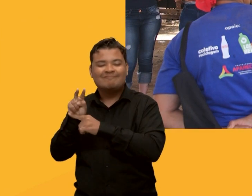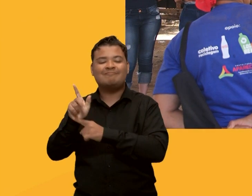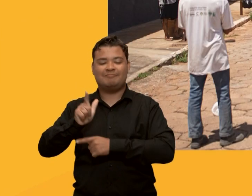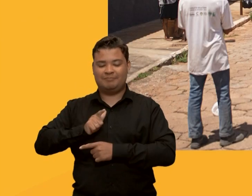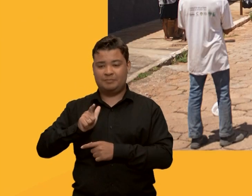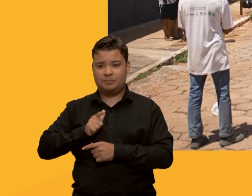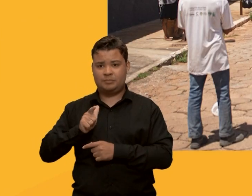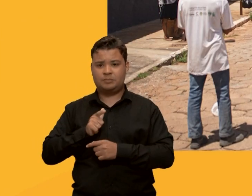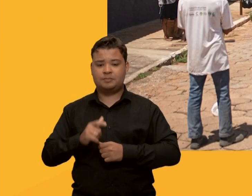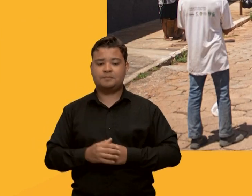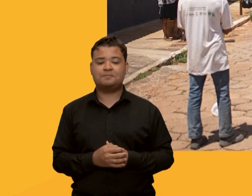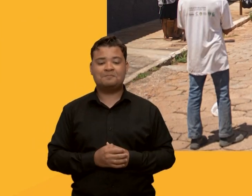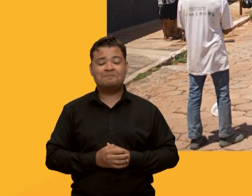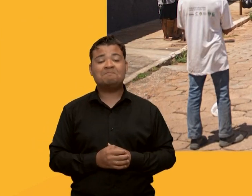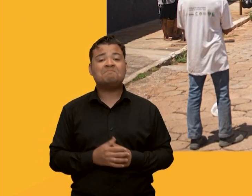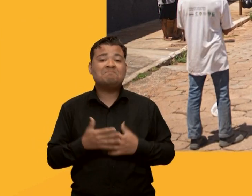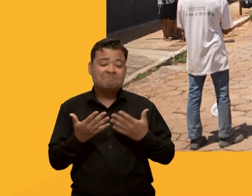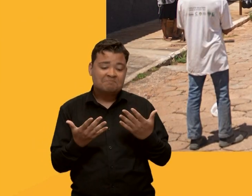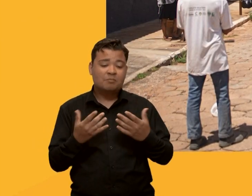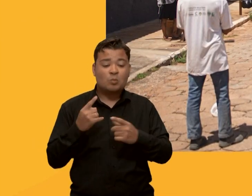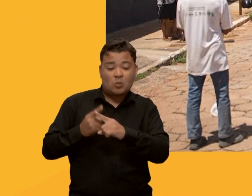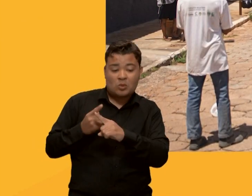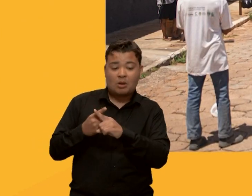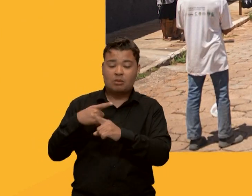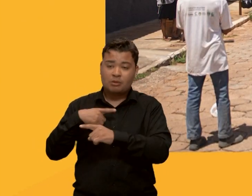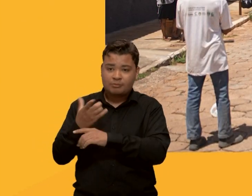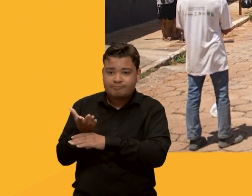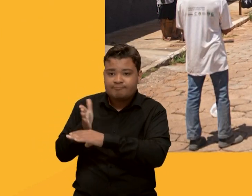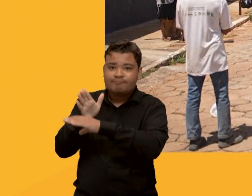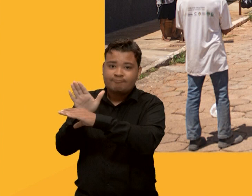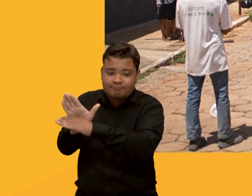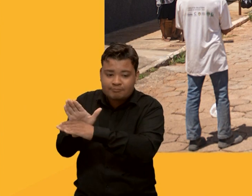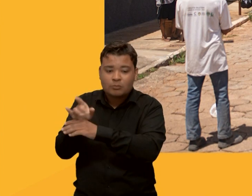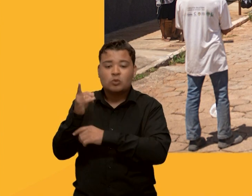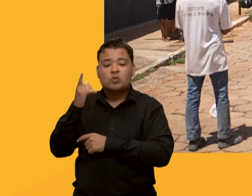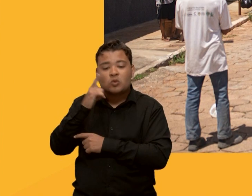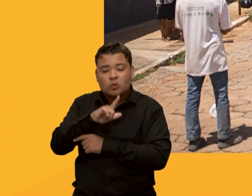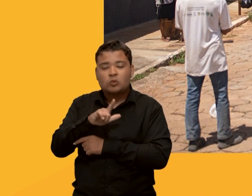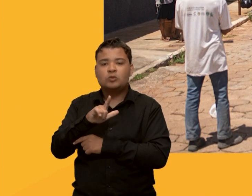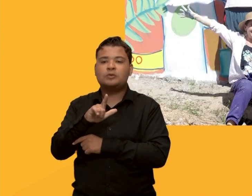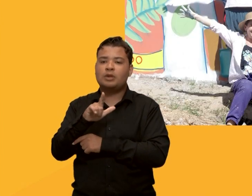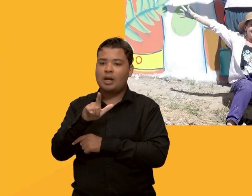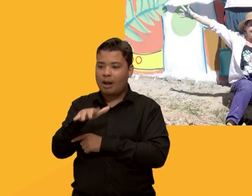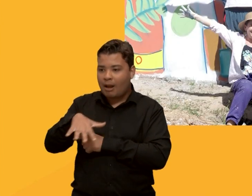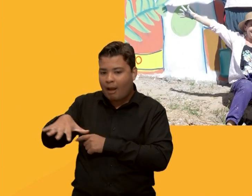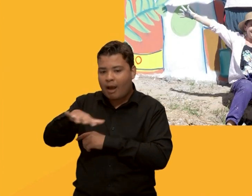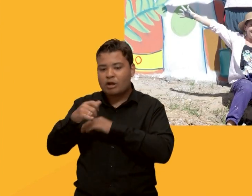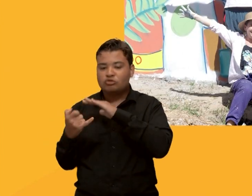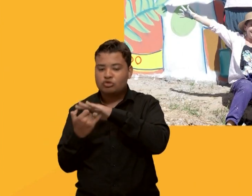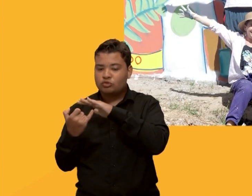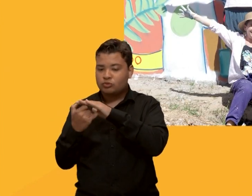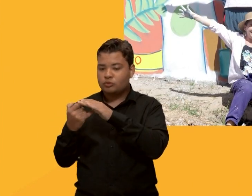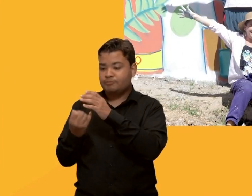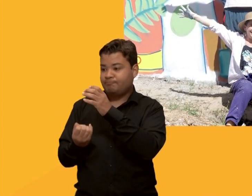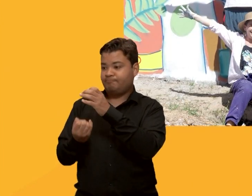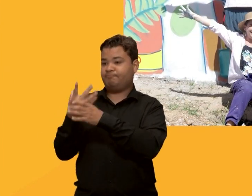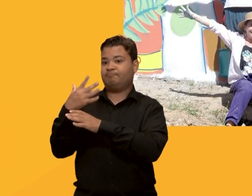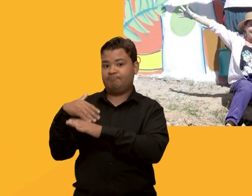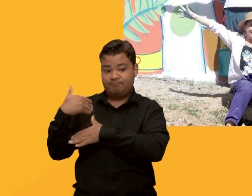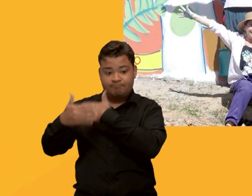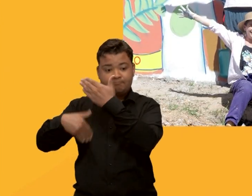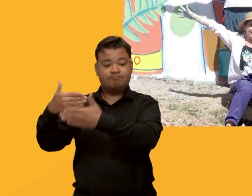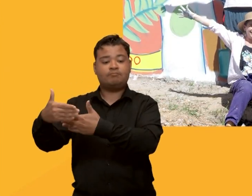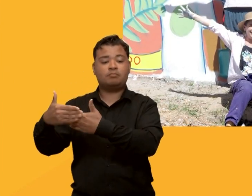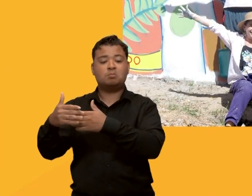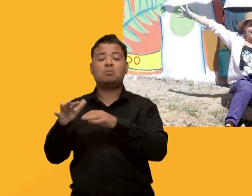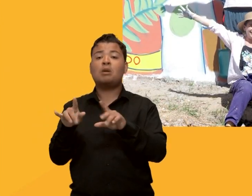do movimento de contribuir com a formação institucional da própria cooperativa, mas também de exigir